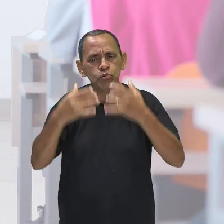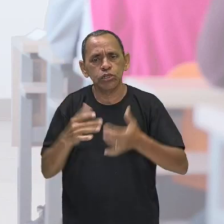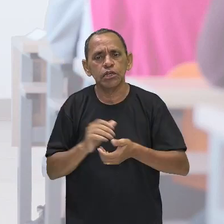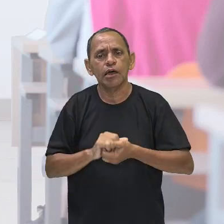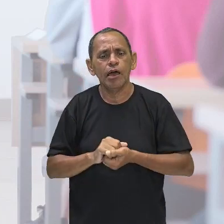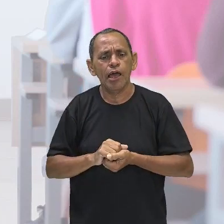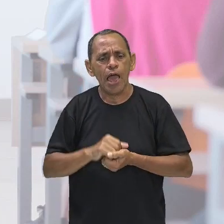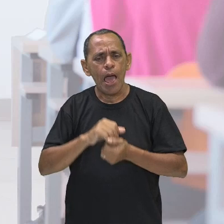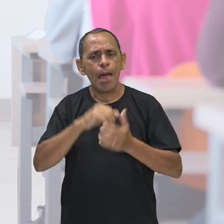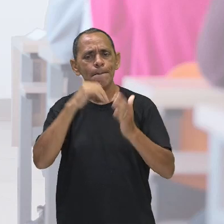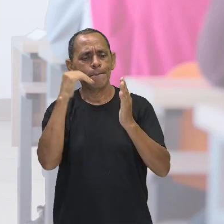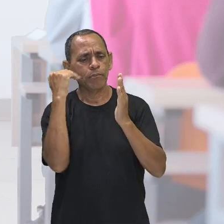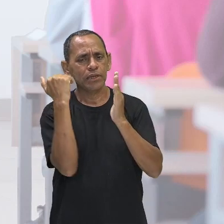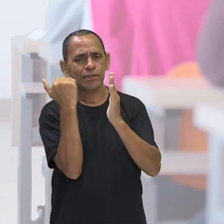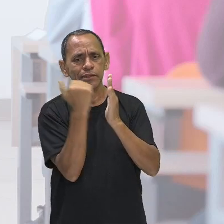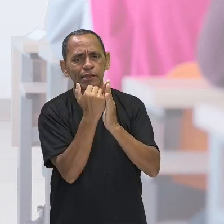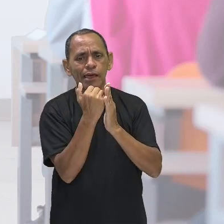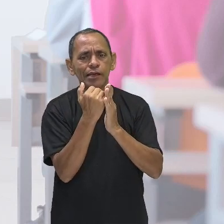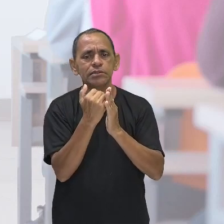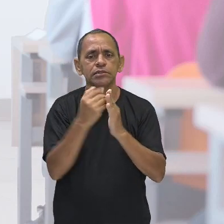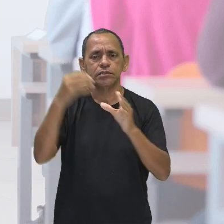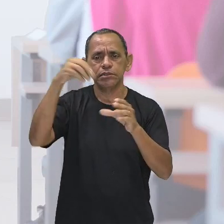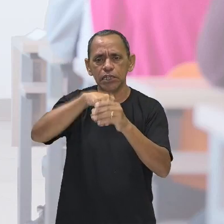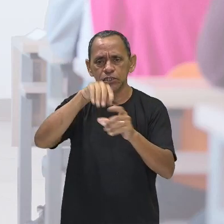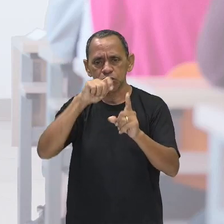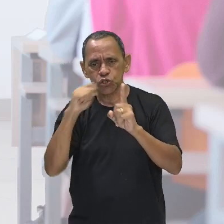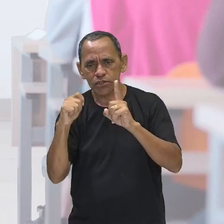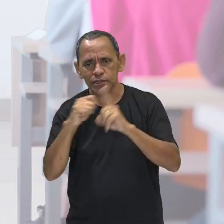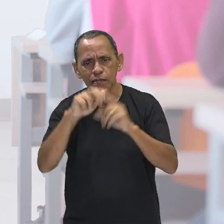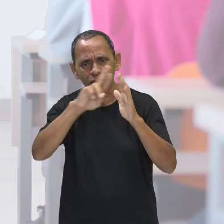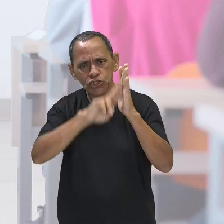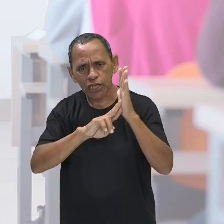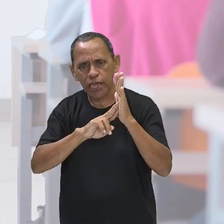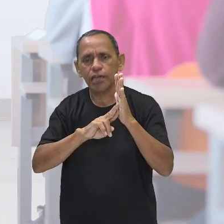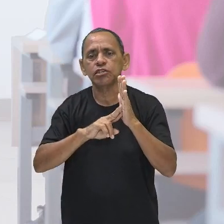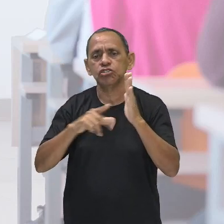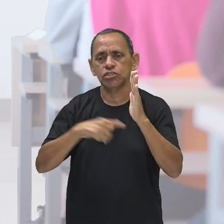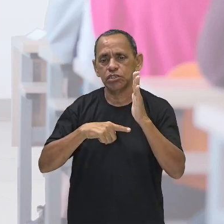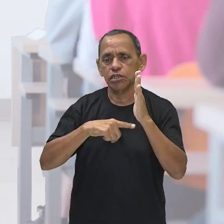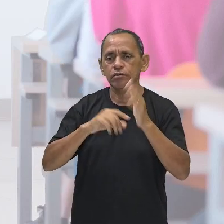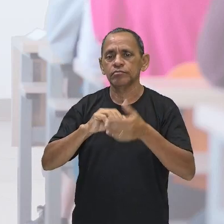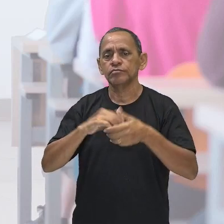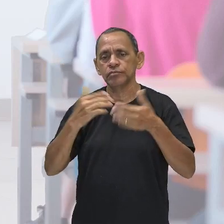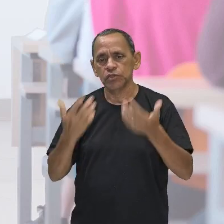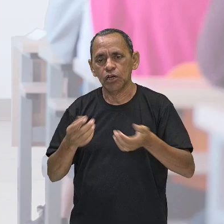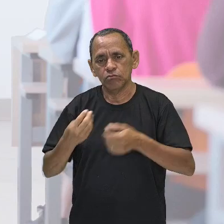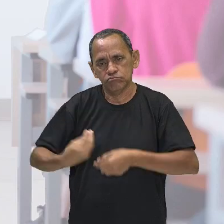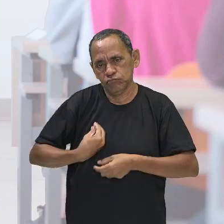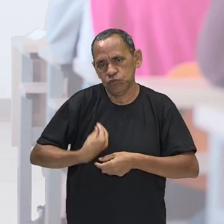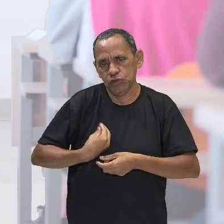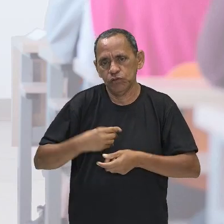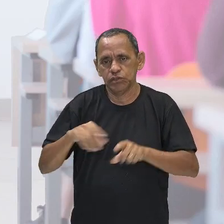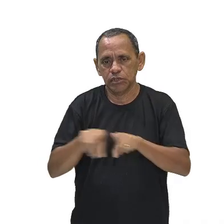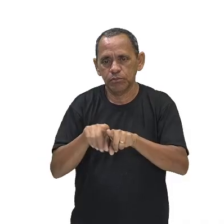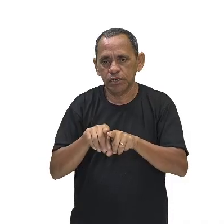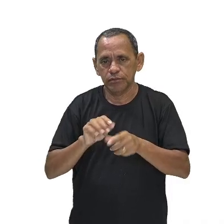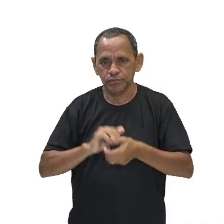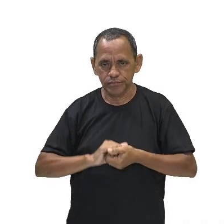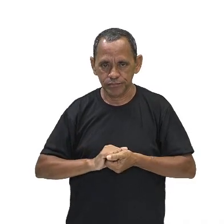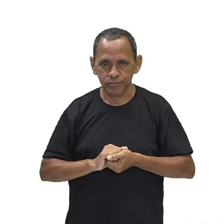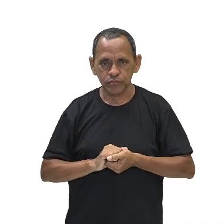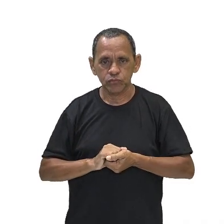acordo com as normas e com as regras da sociedade na qual ele vive. E ele chama